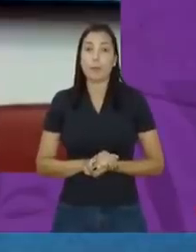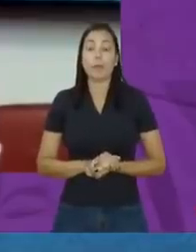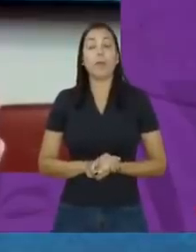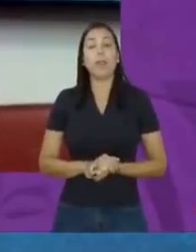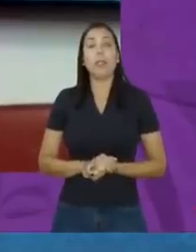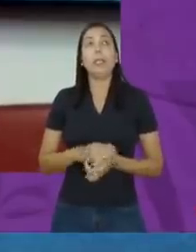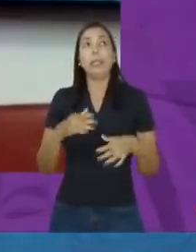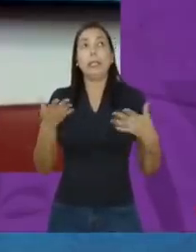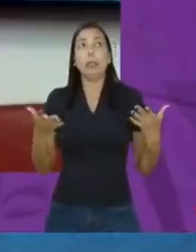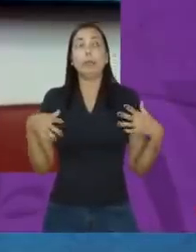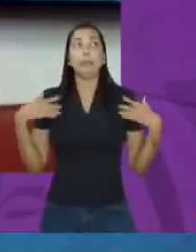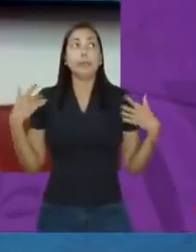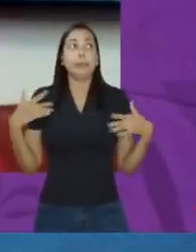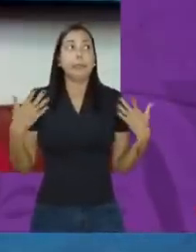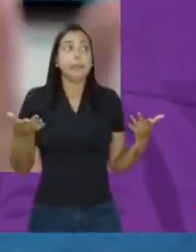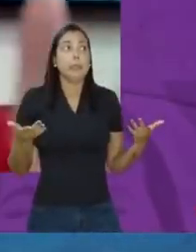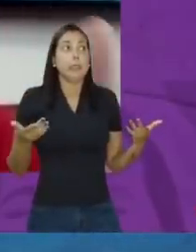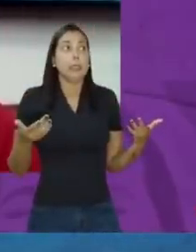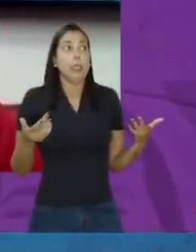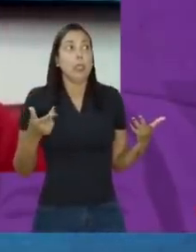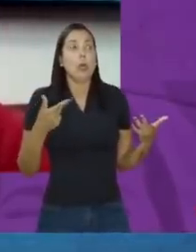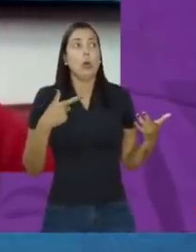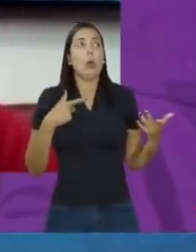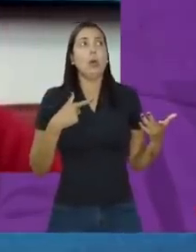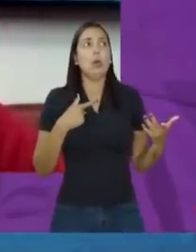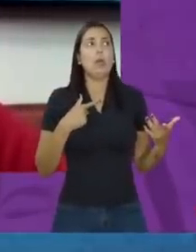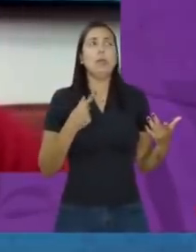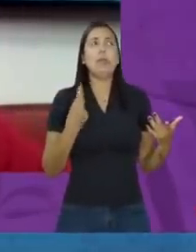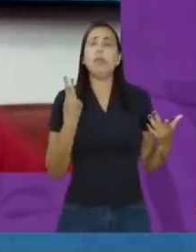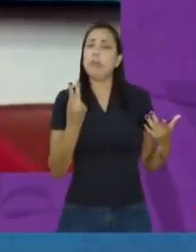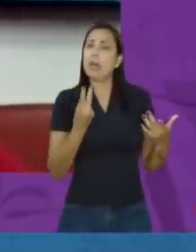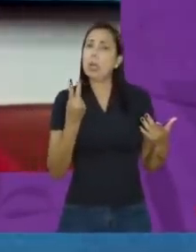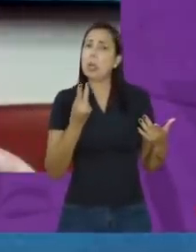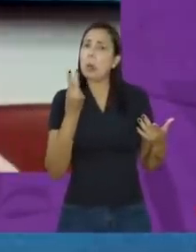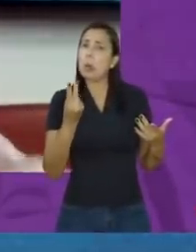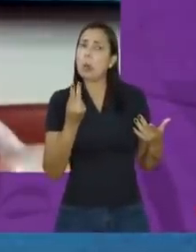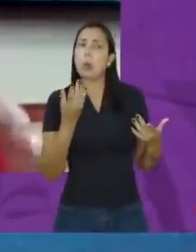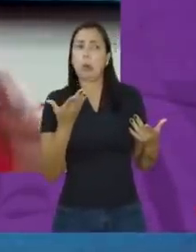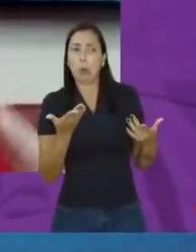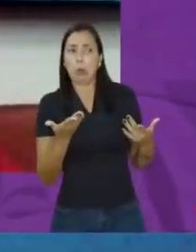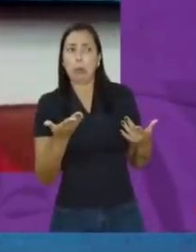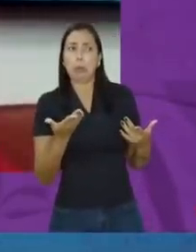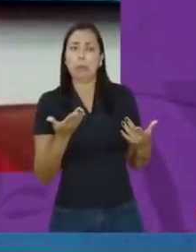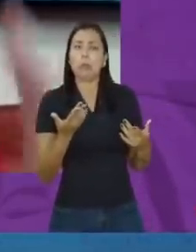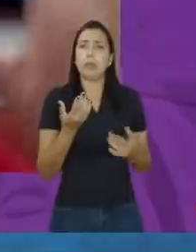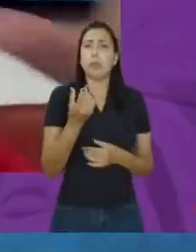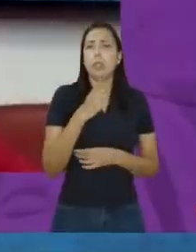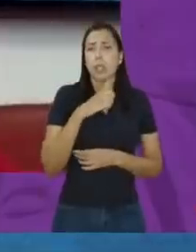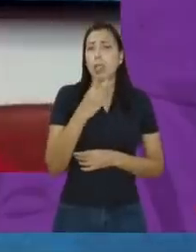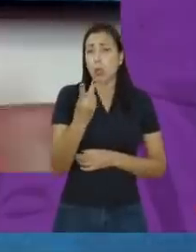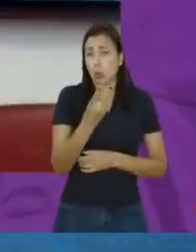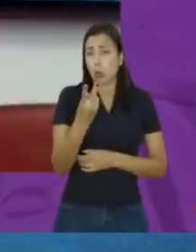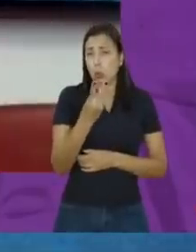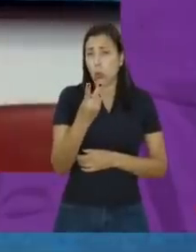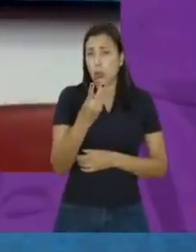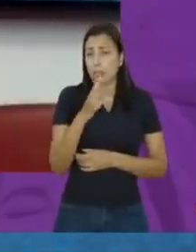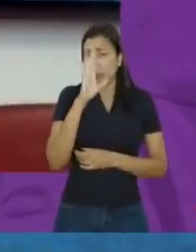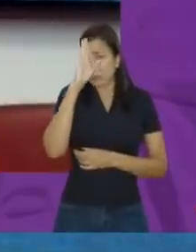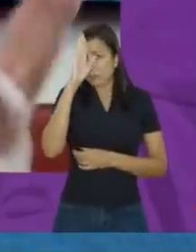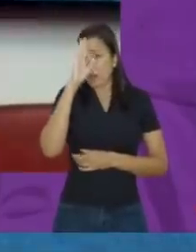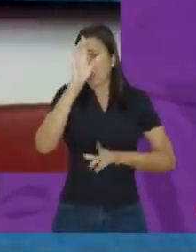vamos dizer assim, os duplos valores de muitas, principalmente da